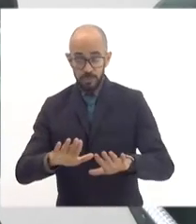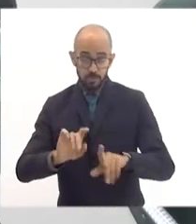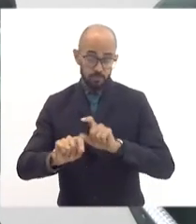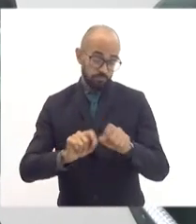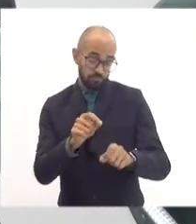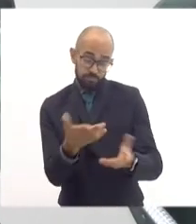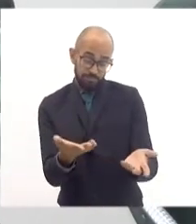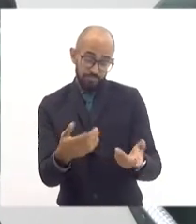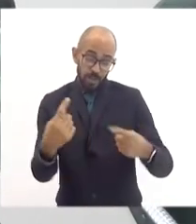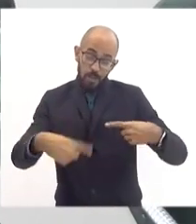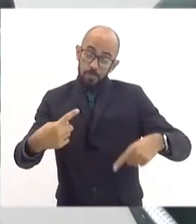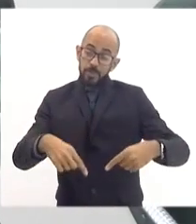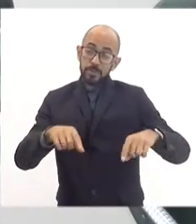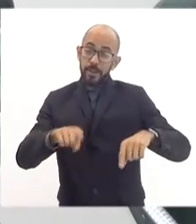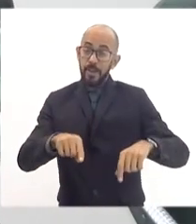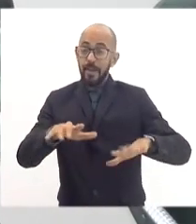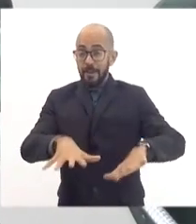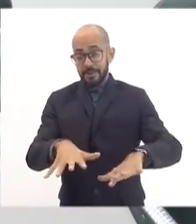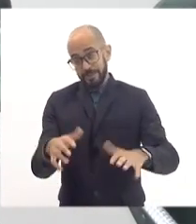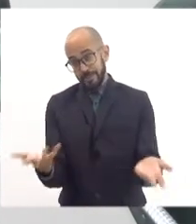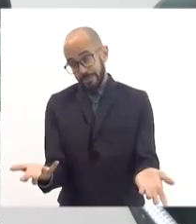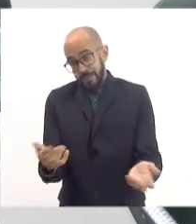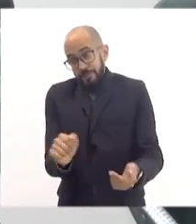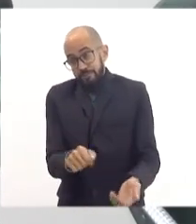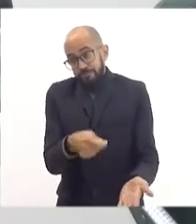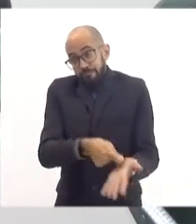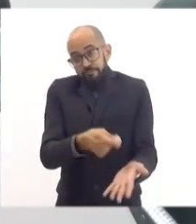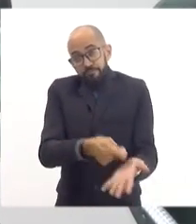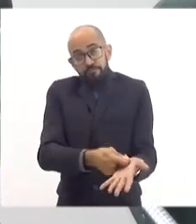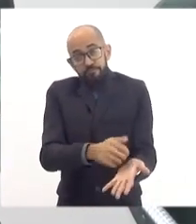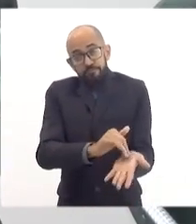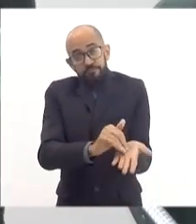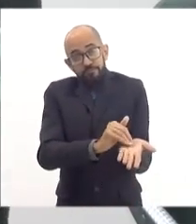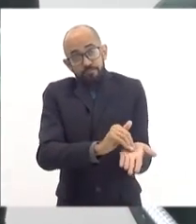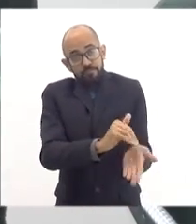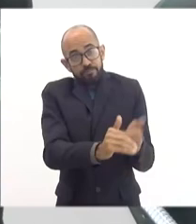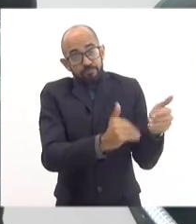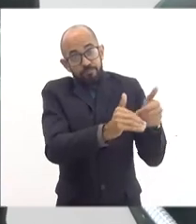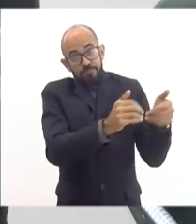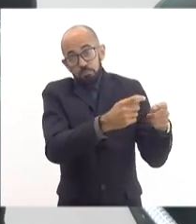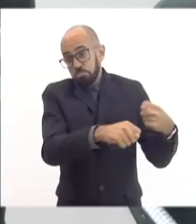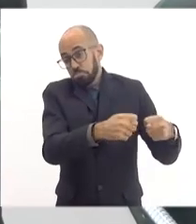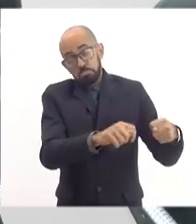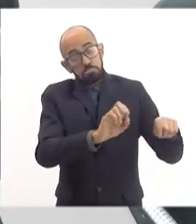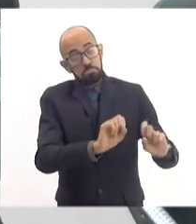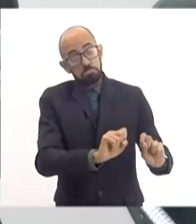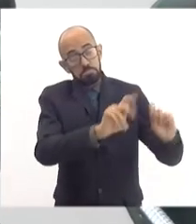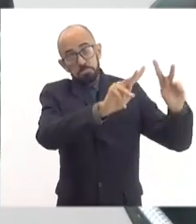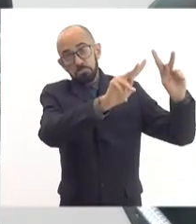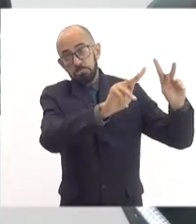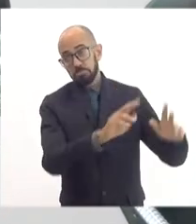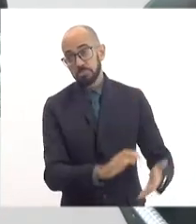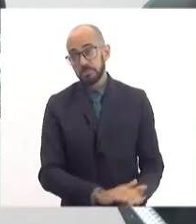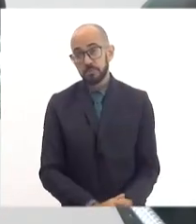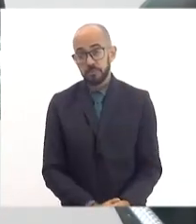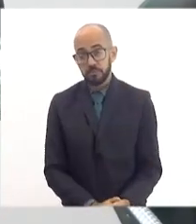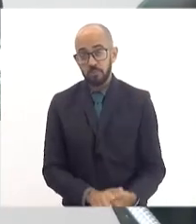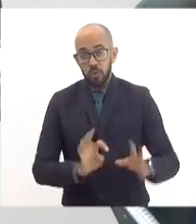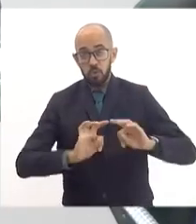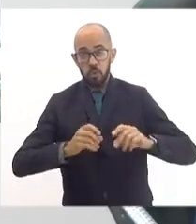a política determinou que fosse desenvolvimento econômico. E também tudo é